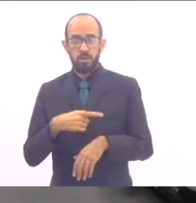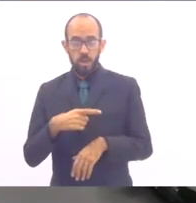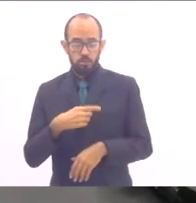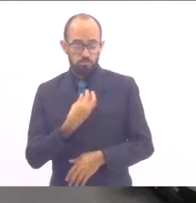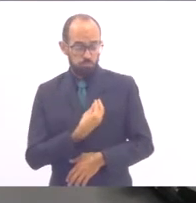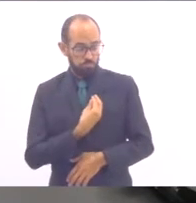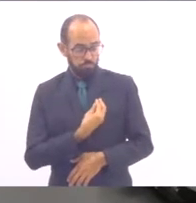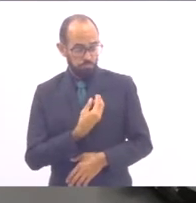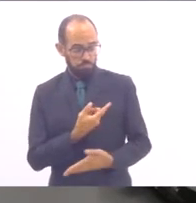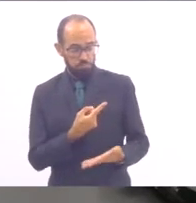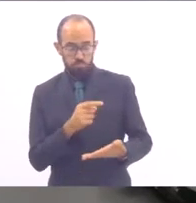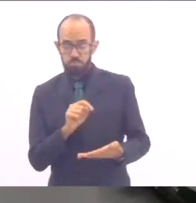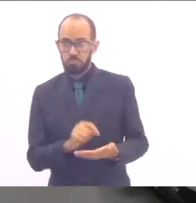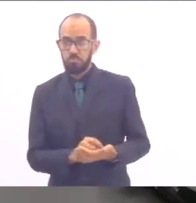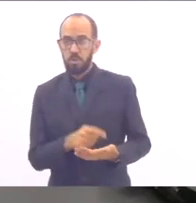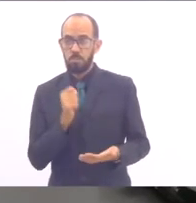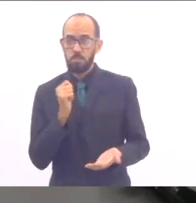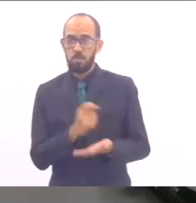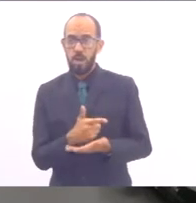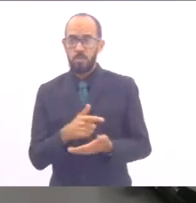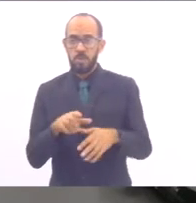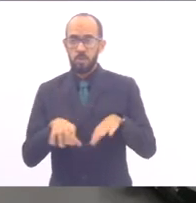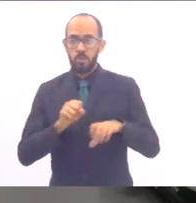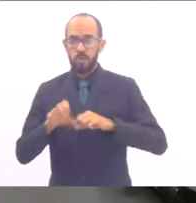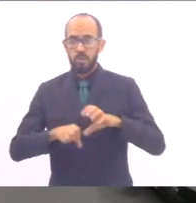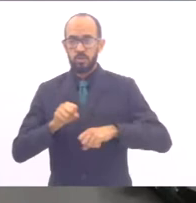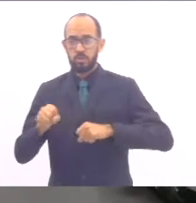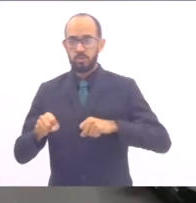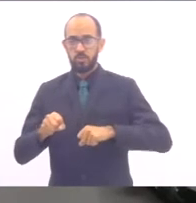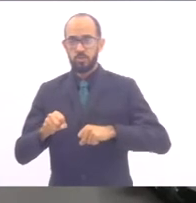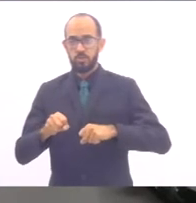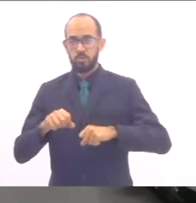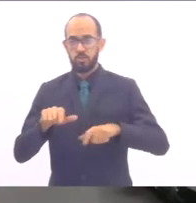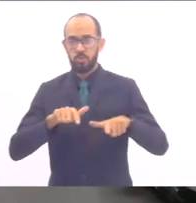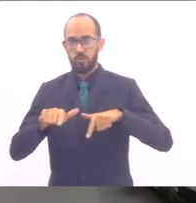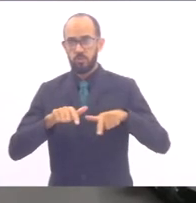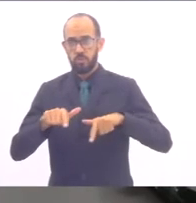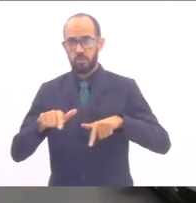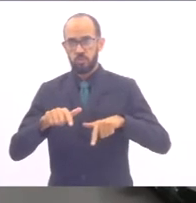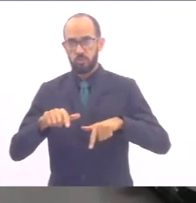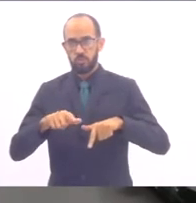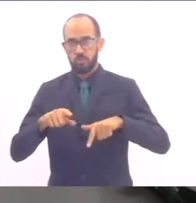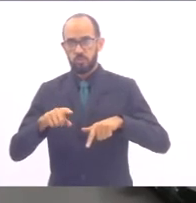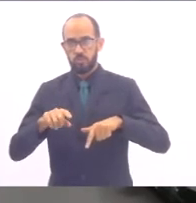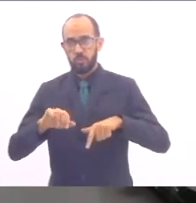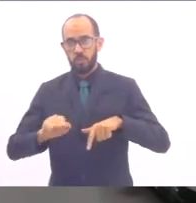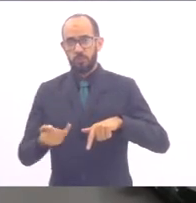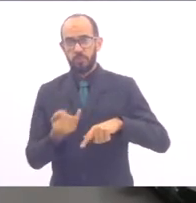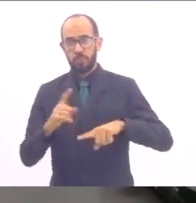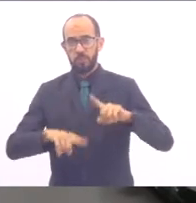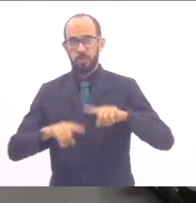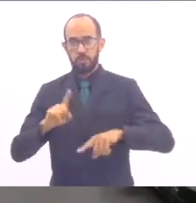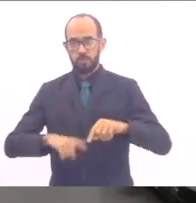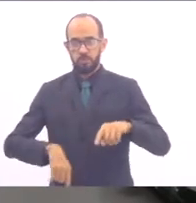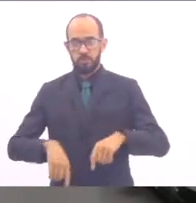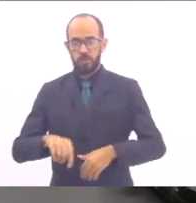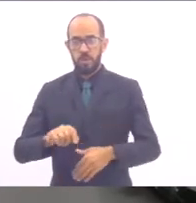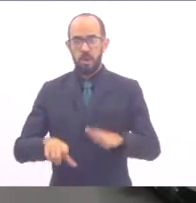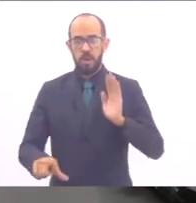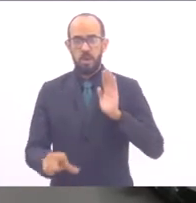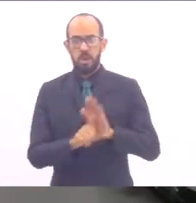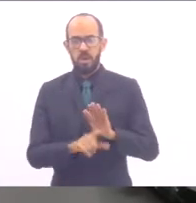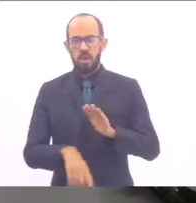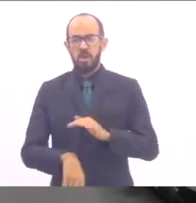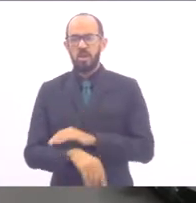Está aqui. Em que lugar? Pagamento a catadores por serviço de reciclagem. Tá. Lei 9376 de 2021. É essa? É essa. Está em